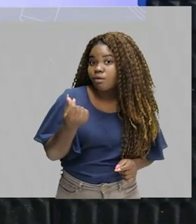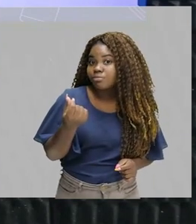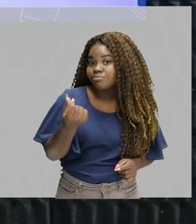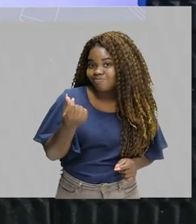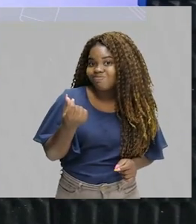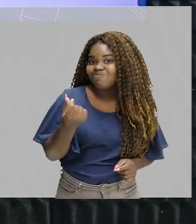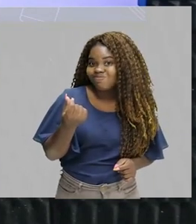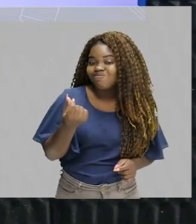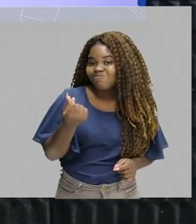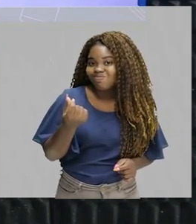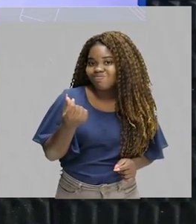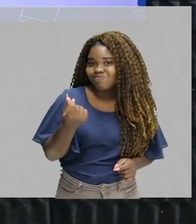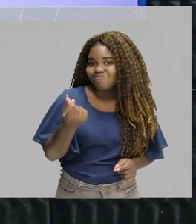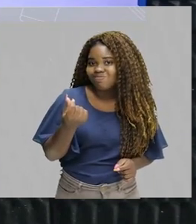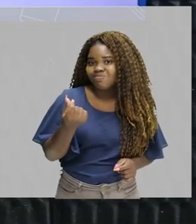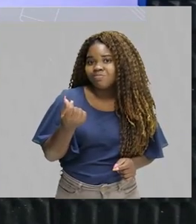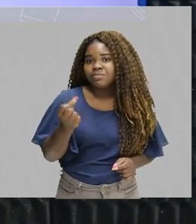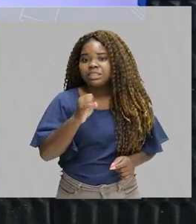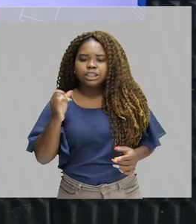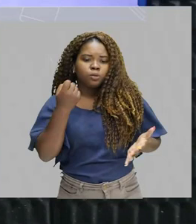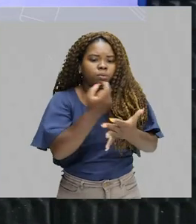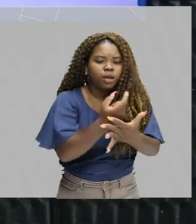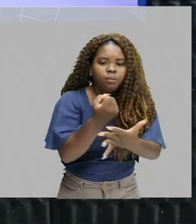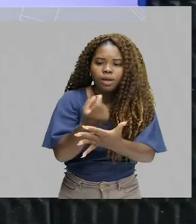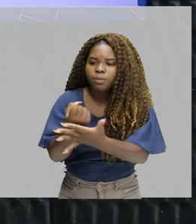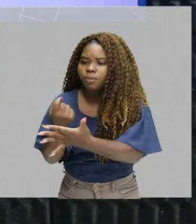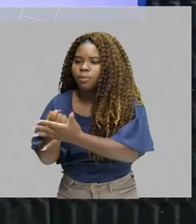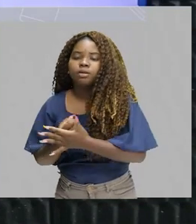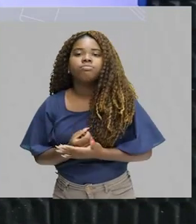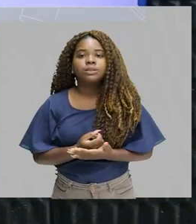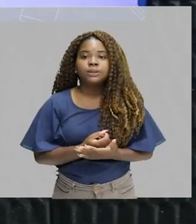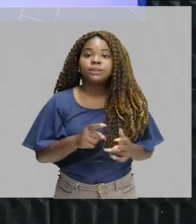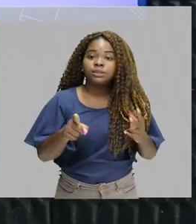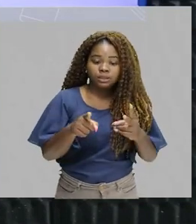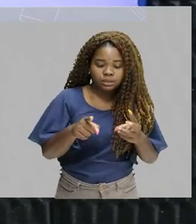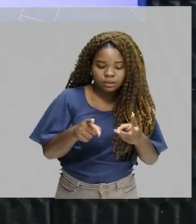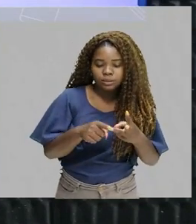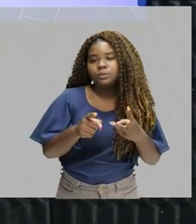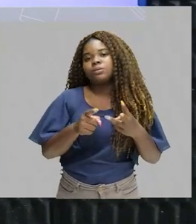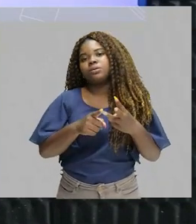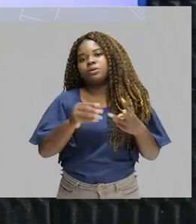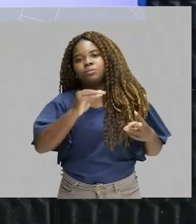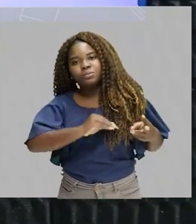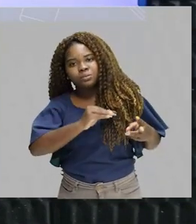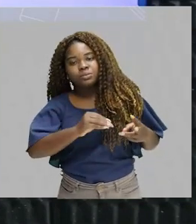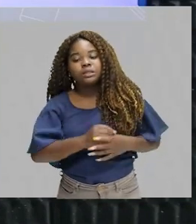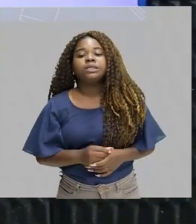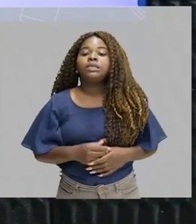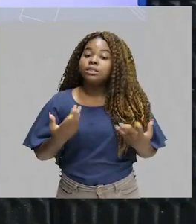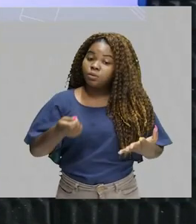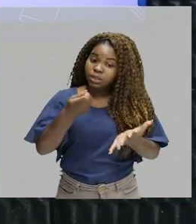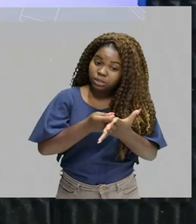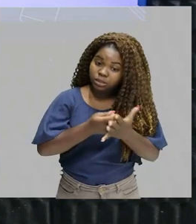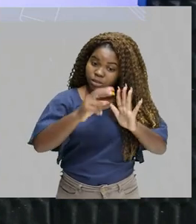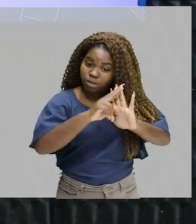o dinheiro o potencial de consumo a renda Ok o critério básico dessa